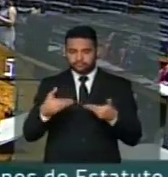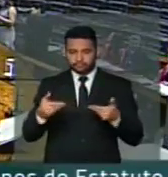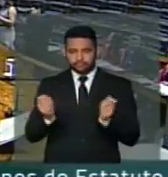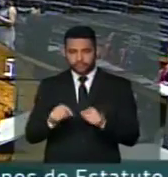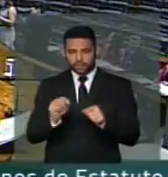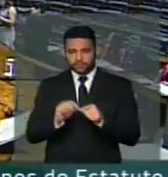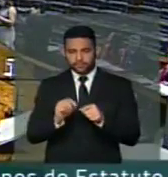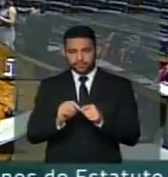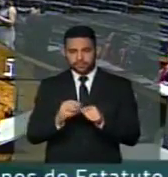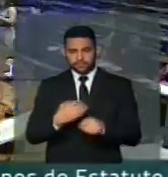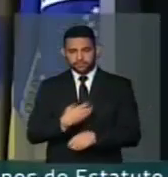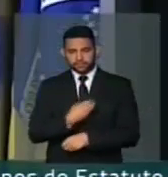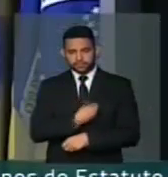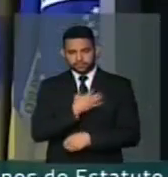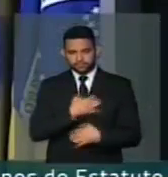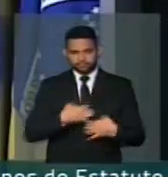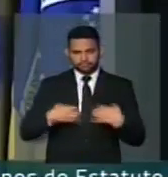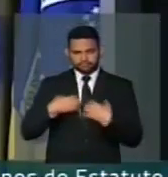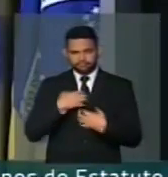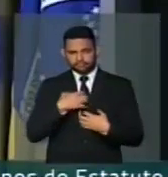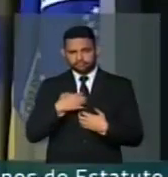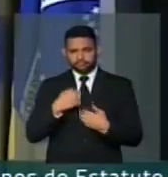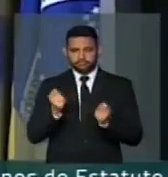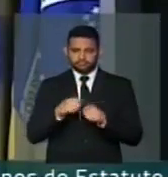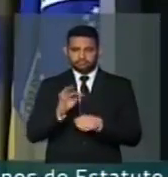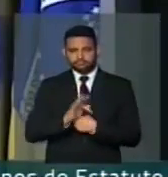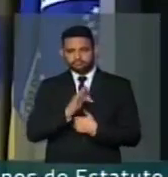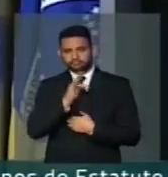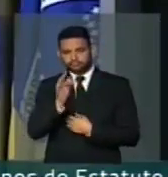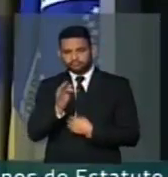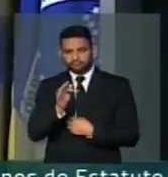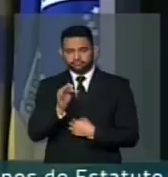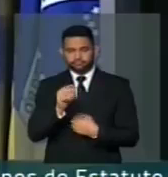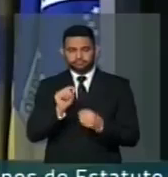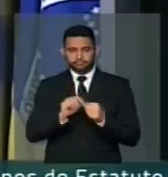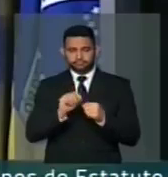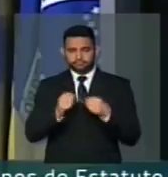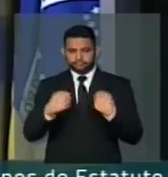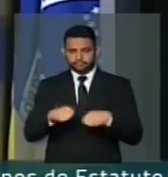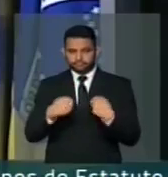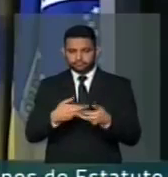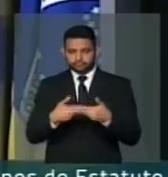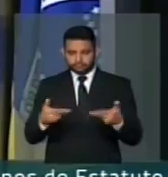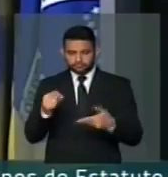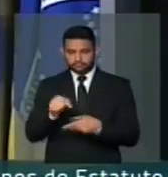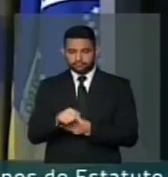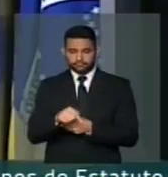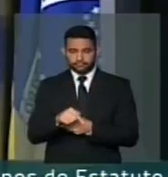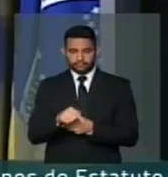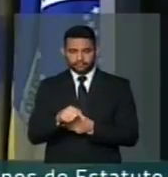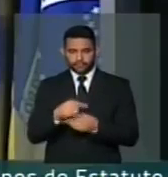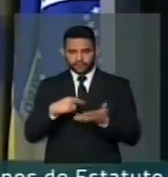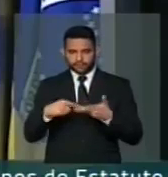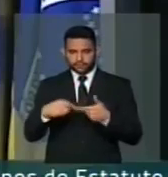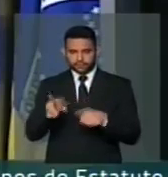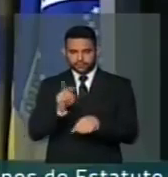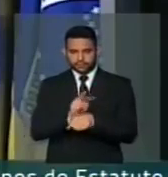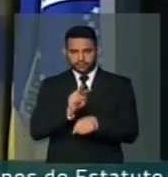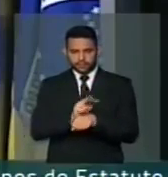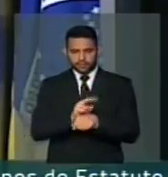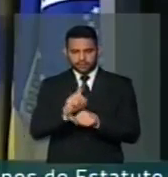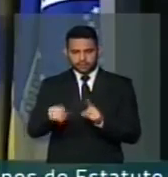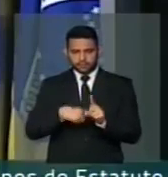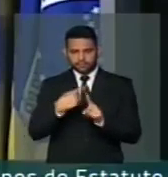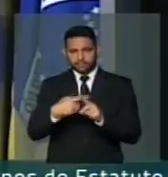podem gerar comportamentos desajustados que, consequentemente, ensejarão necessidade de outros cuidados e